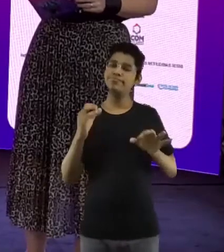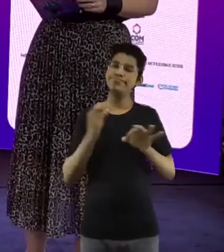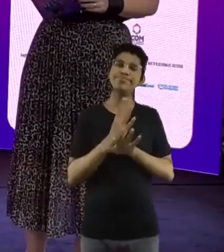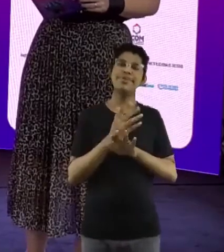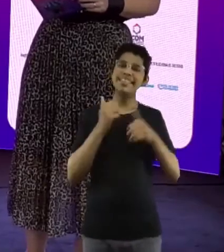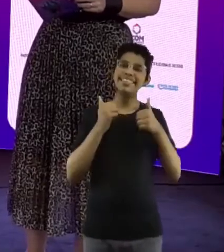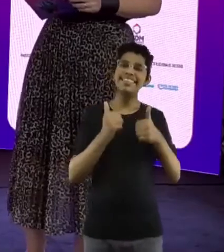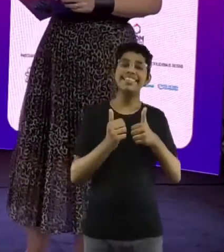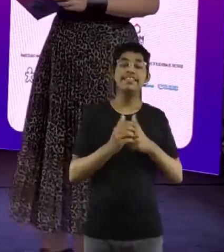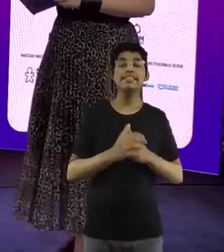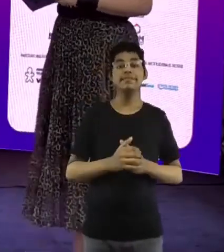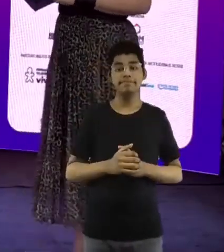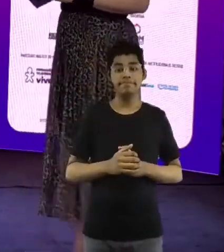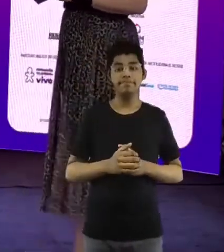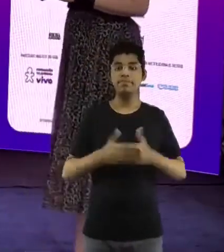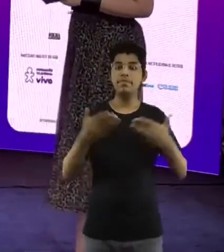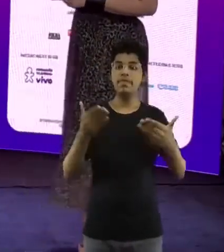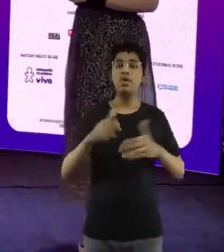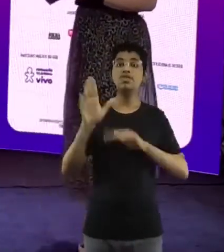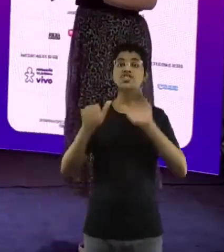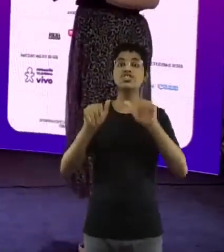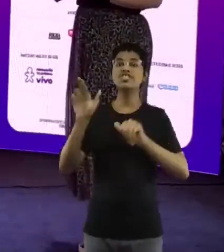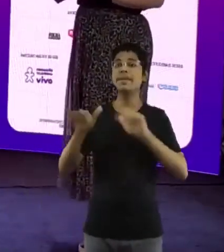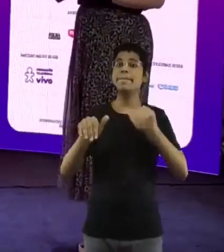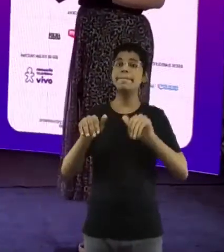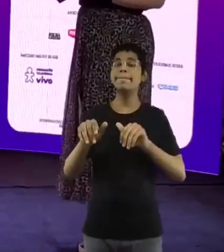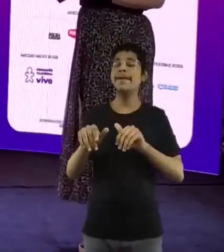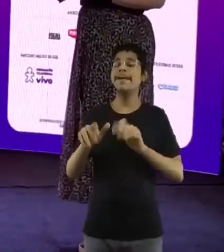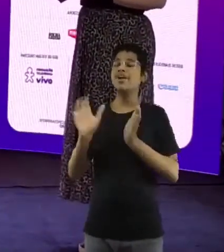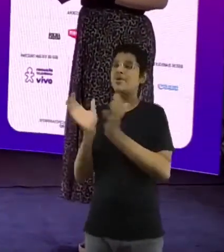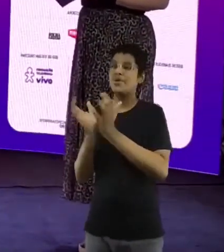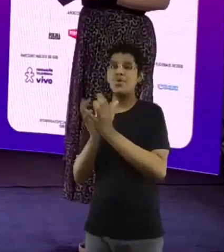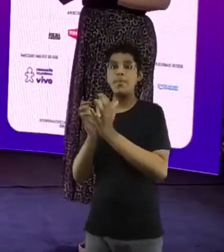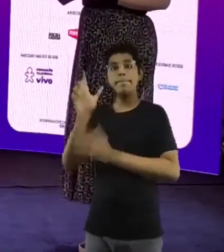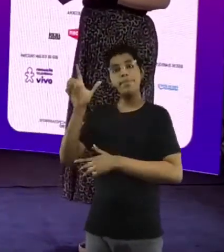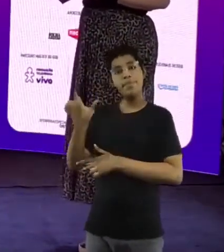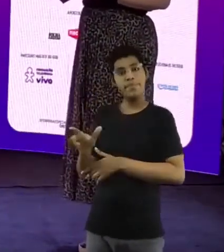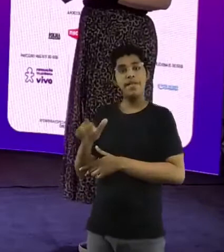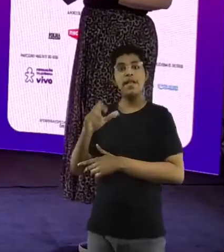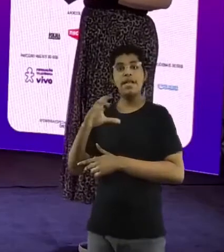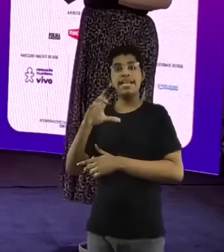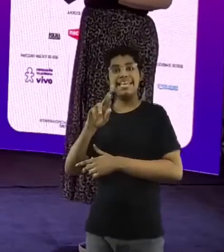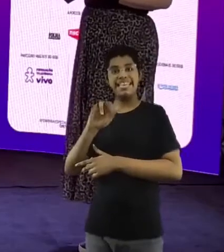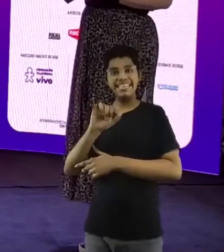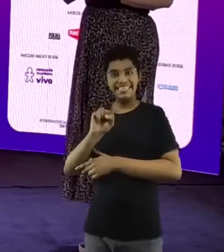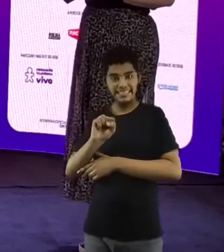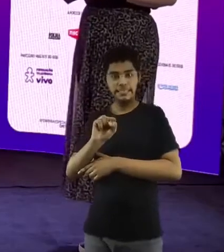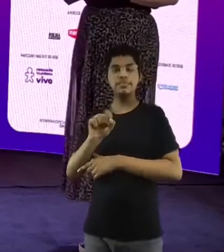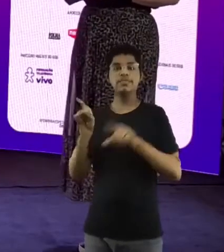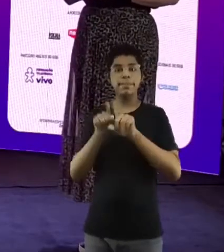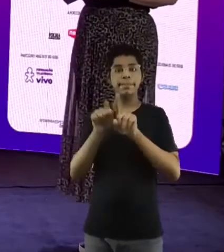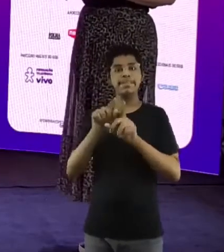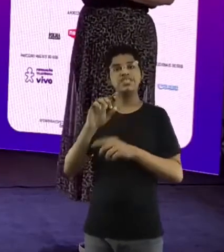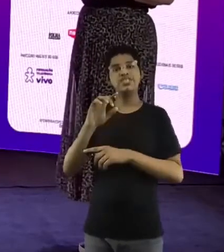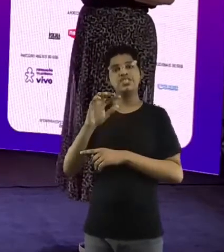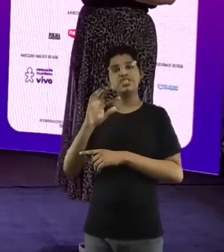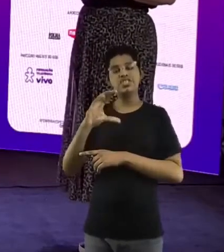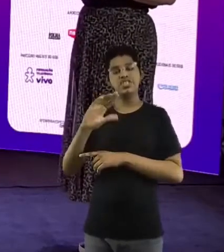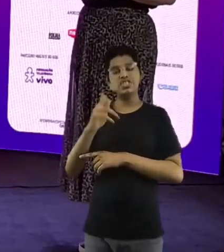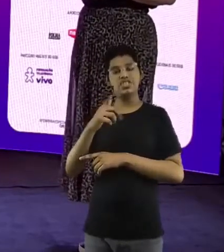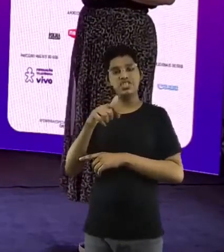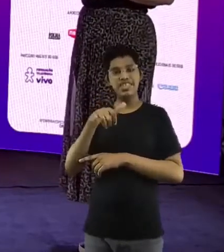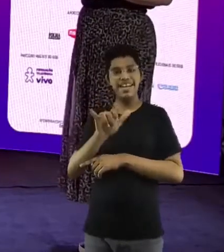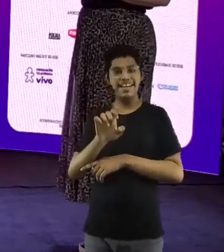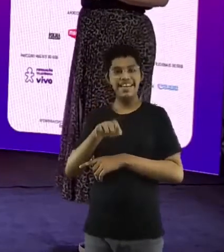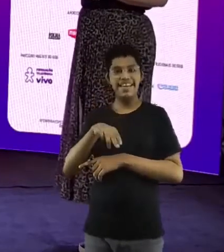lindas, maravilhosas da nossa equipe, a Cristiane e a Chayenne, para que elas também se apresentem para vocês, para a gente começar nosso